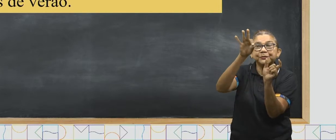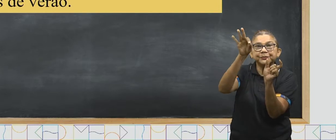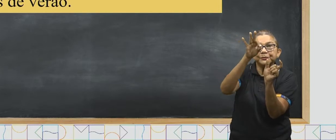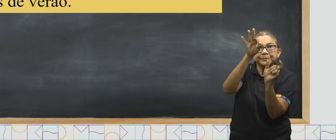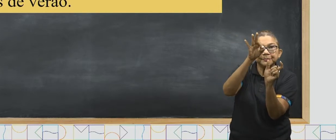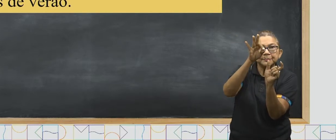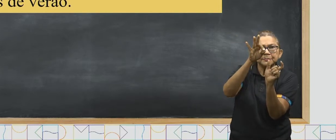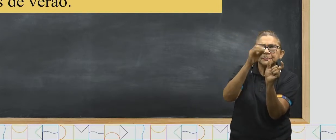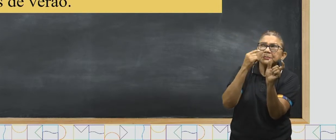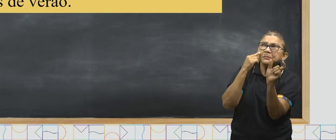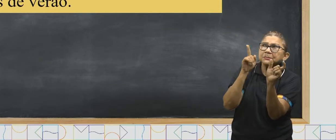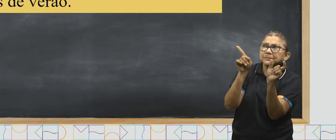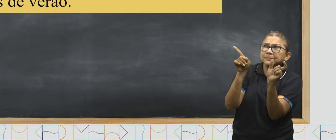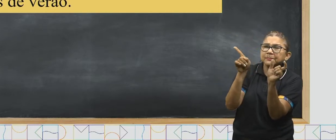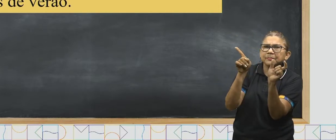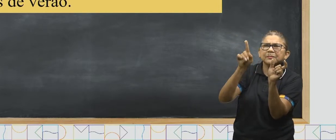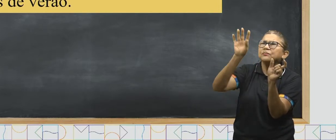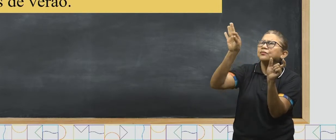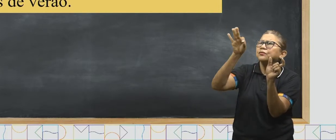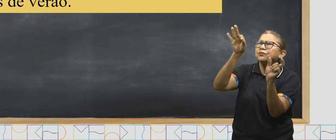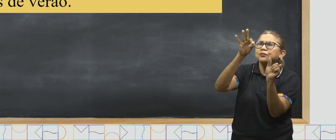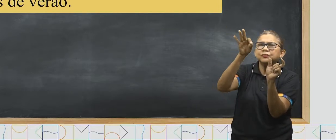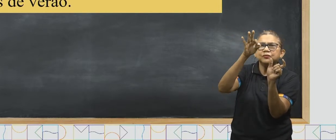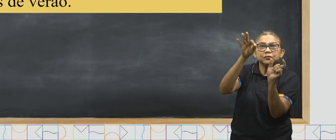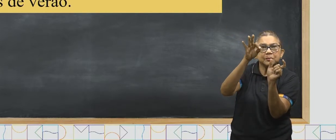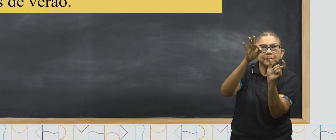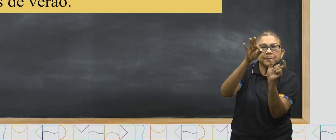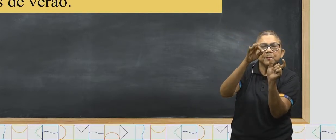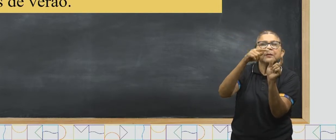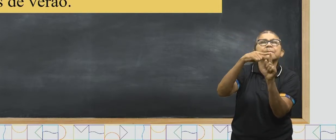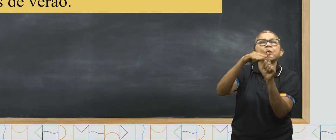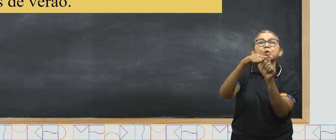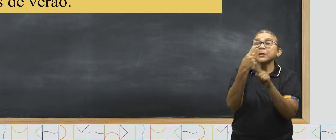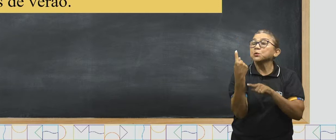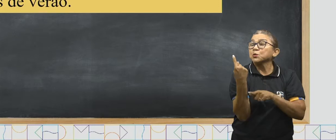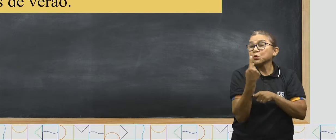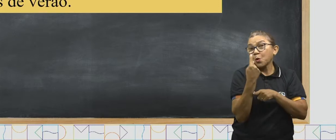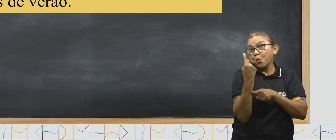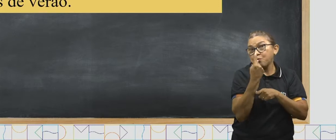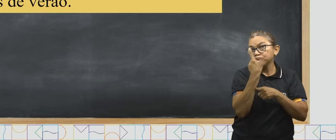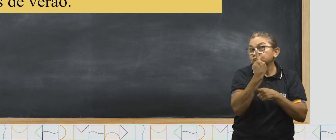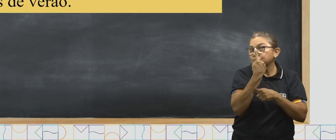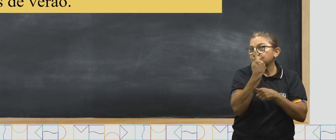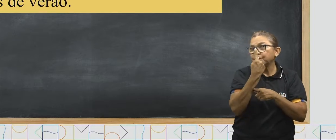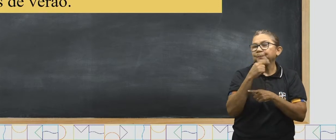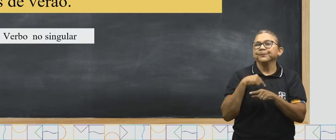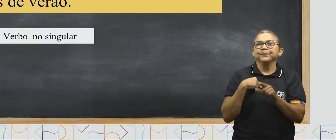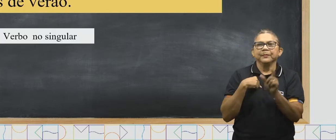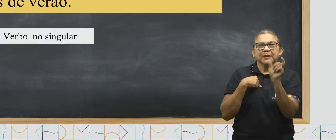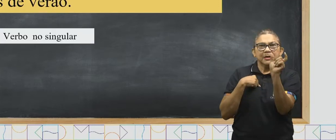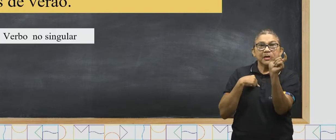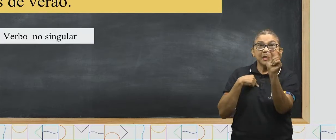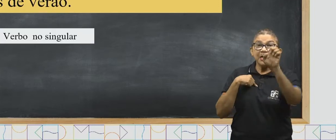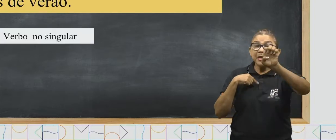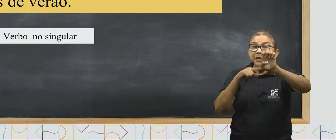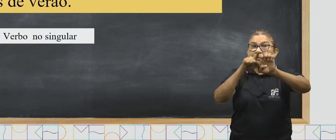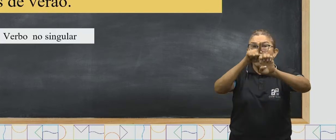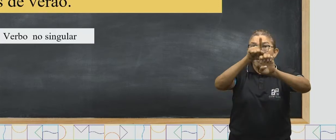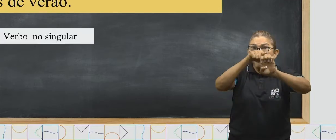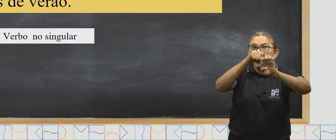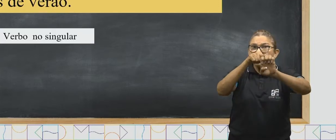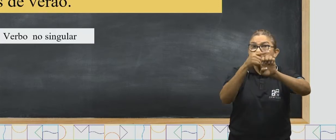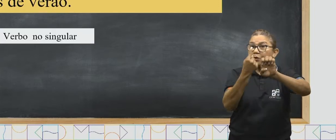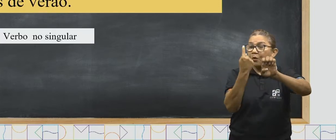estar combinando? Porque vagalume está no singular e o verbo também, que é o